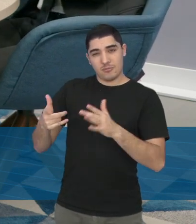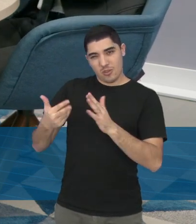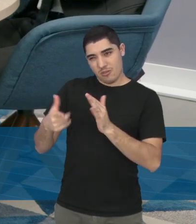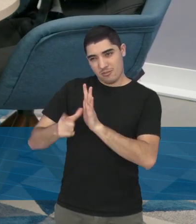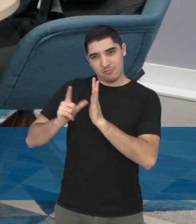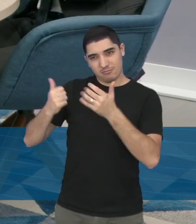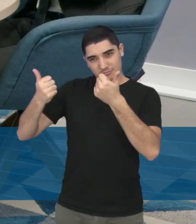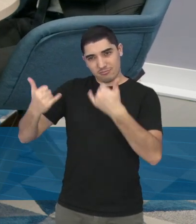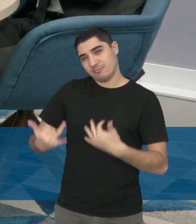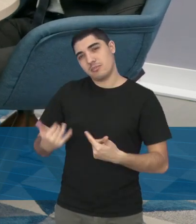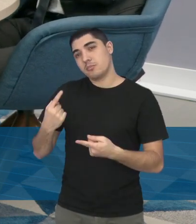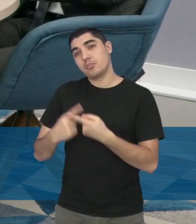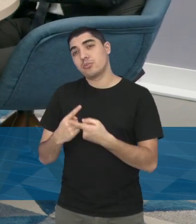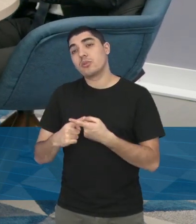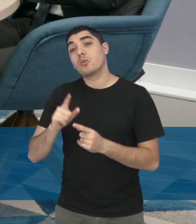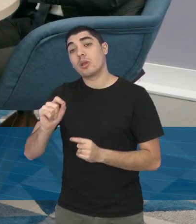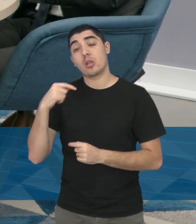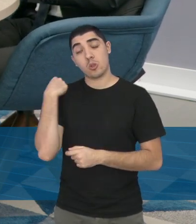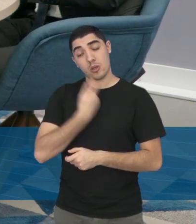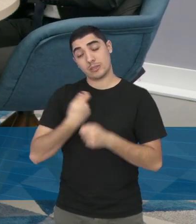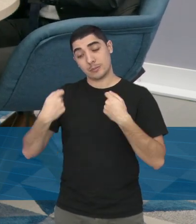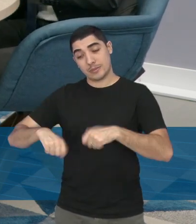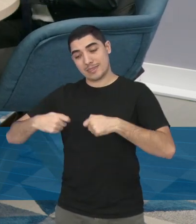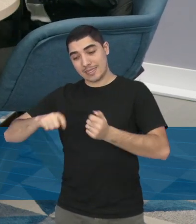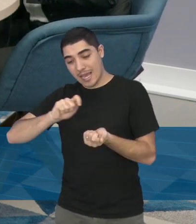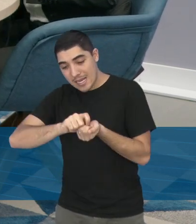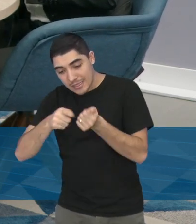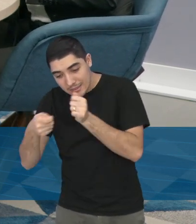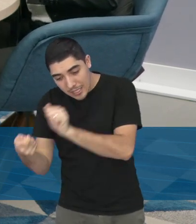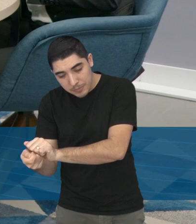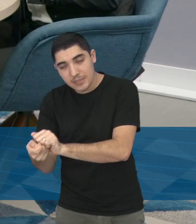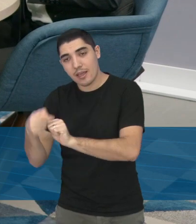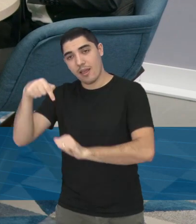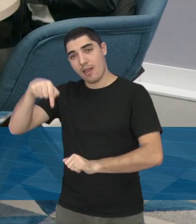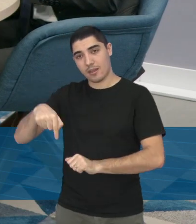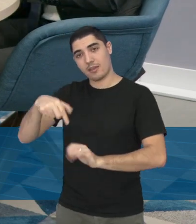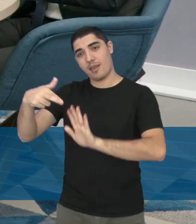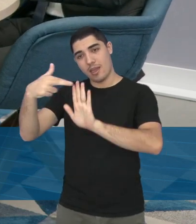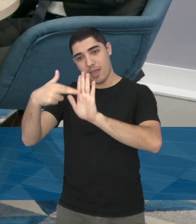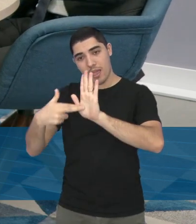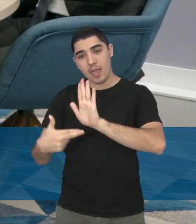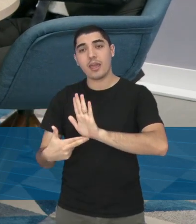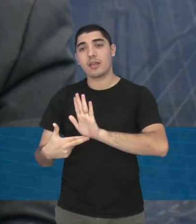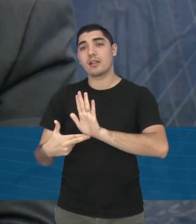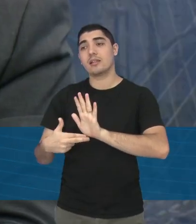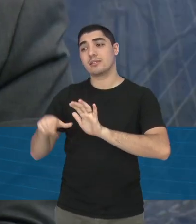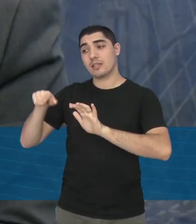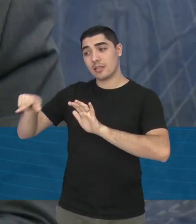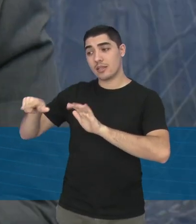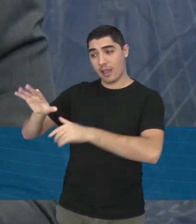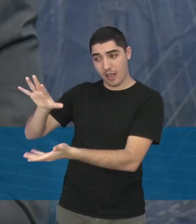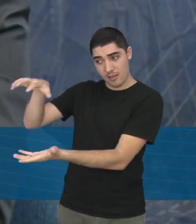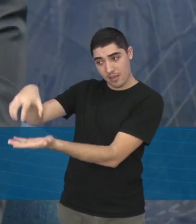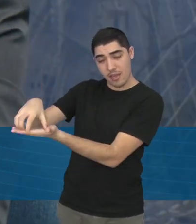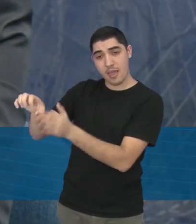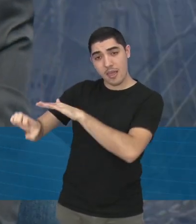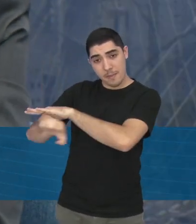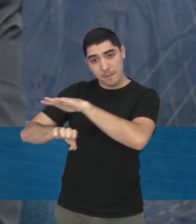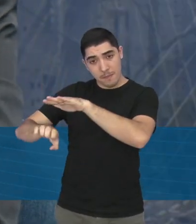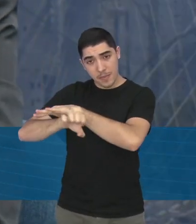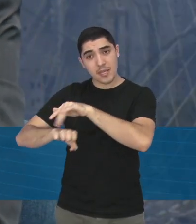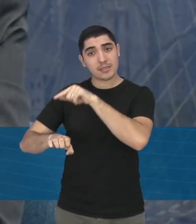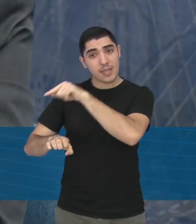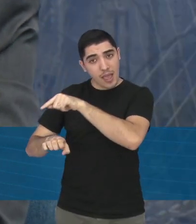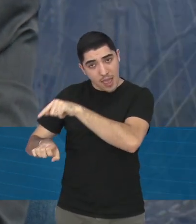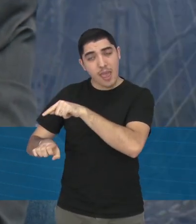foi dito anteriormente. É para que nós nos adequemos como empresas que fazem parte, são players,